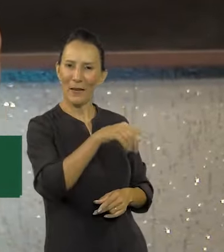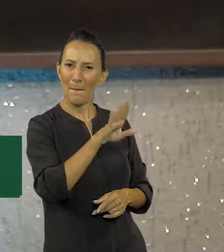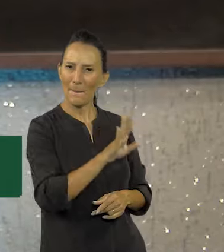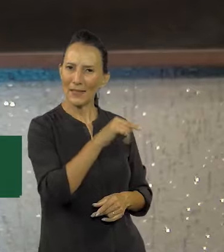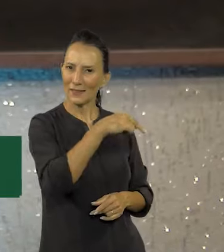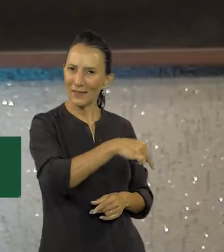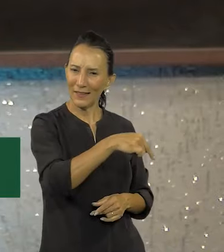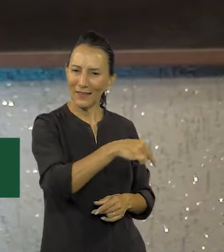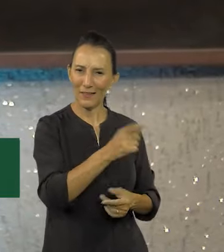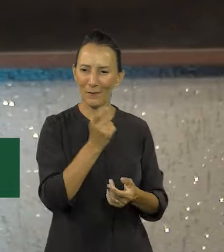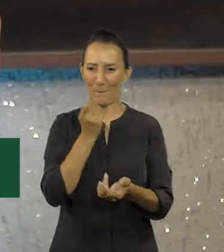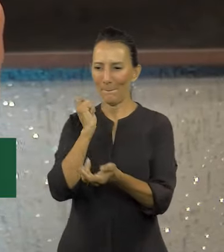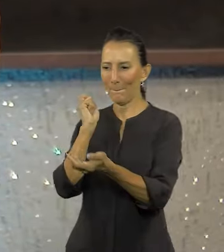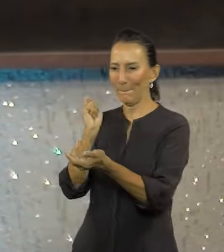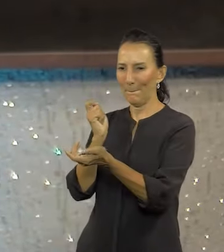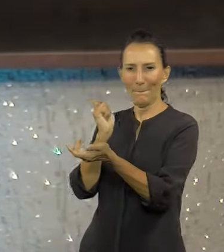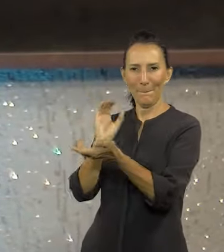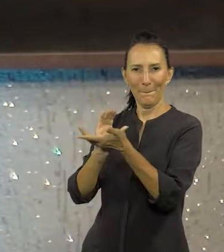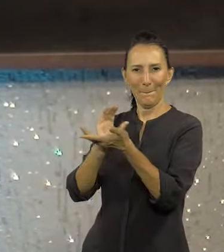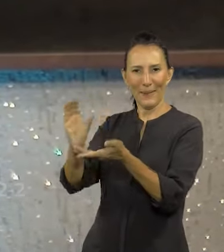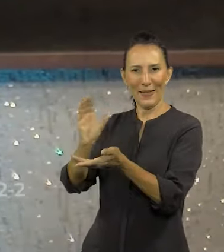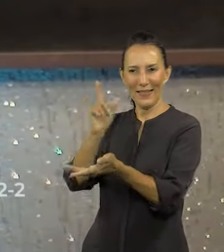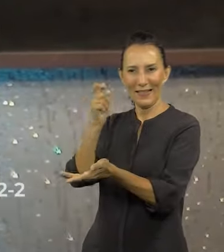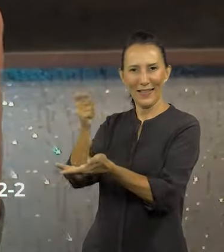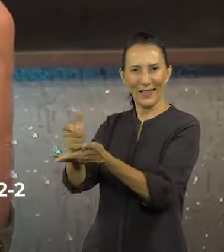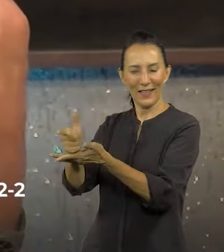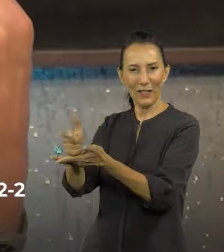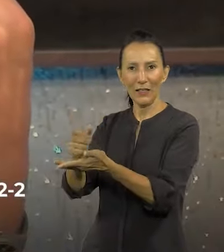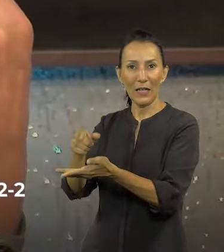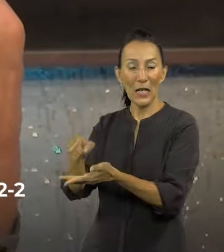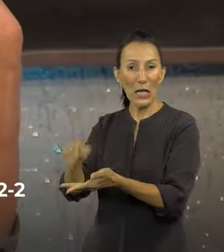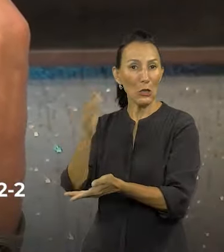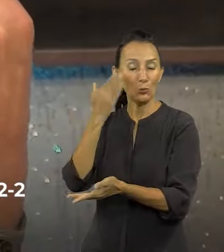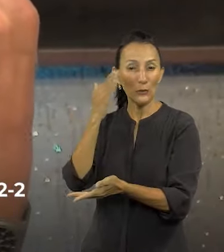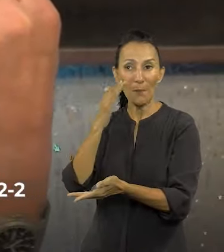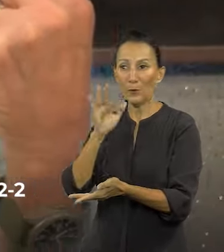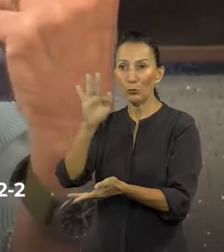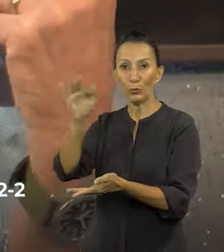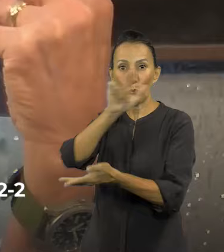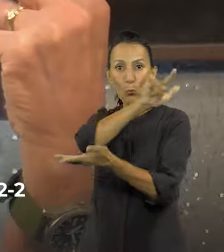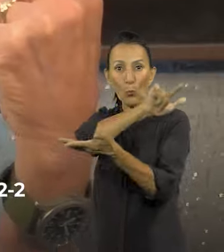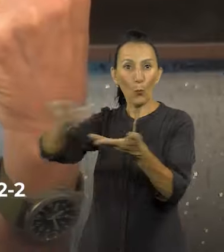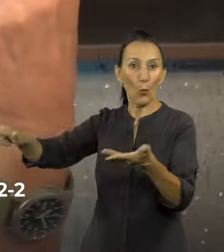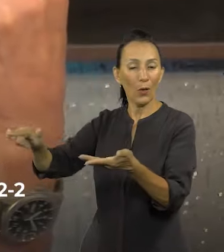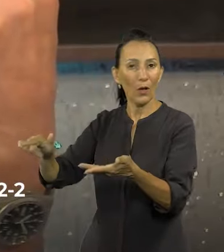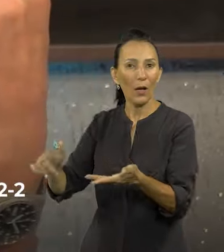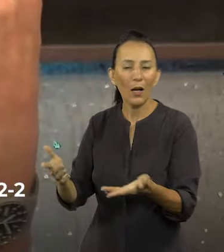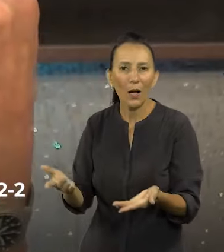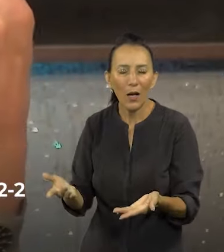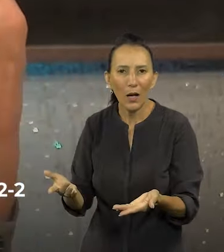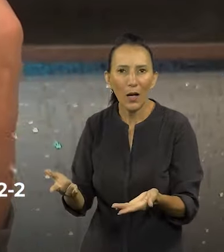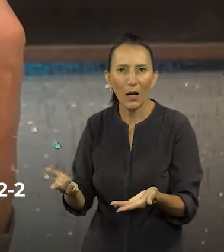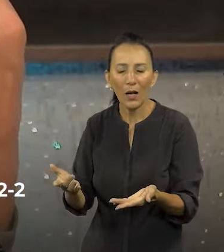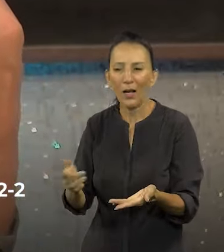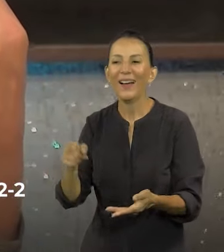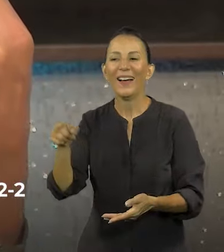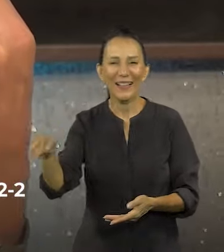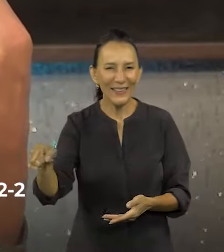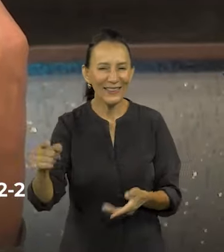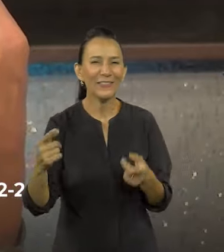ali seria desapropriado mas ele de Fora daqui de Belo Horizonte vai para uma terra estranha